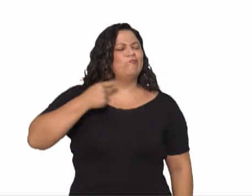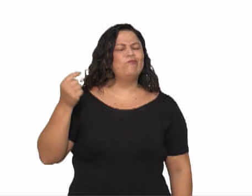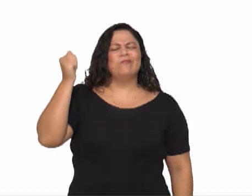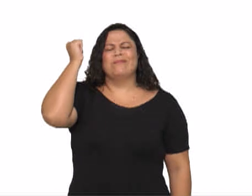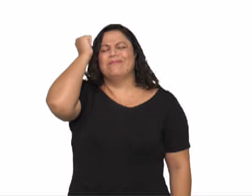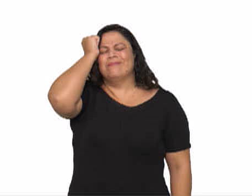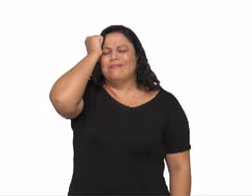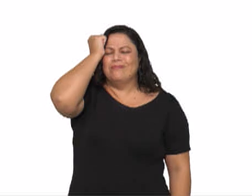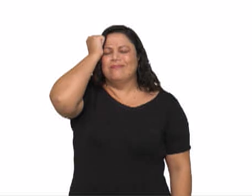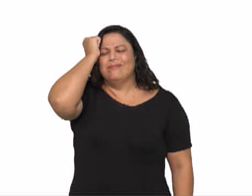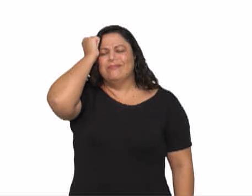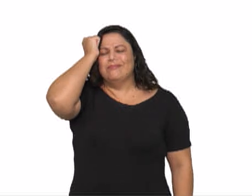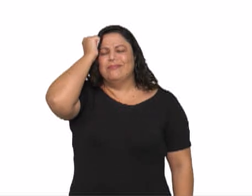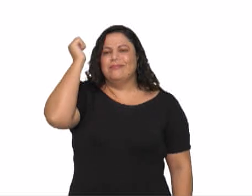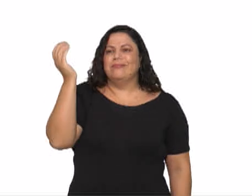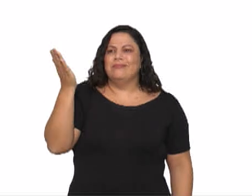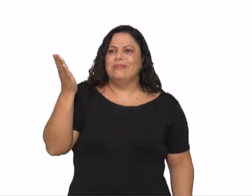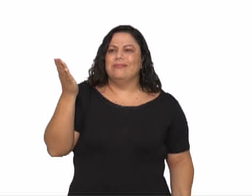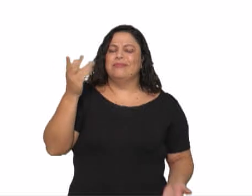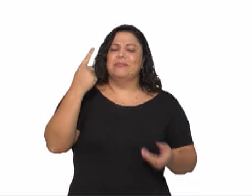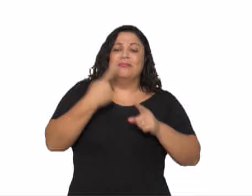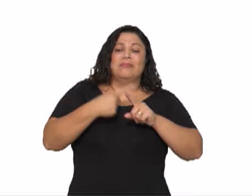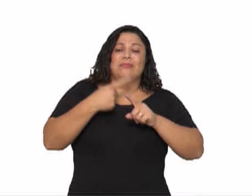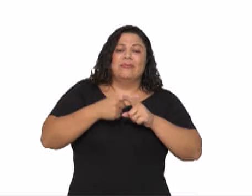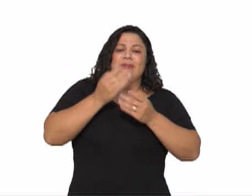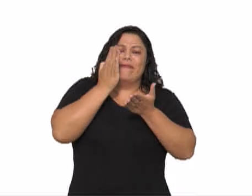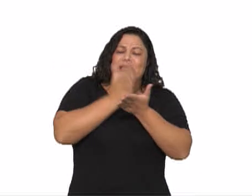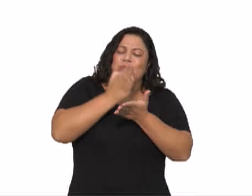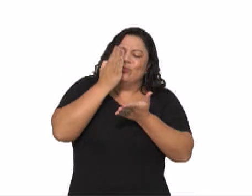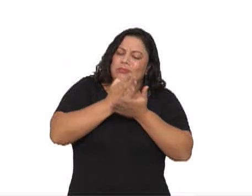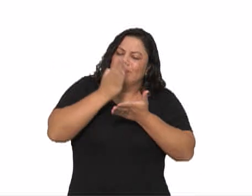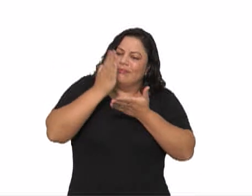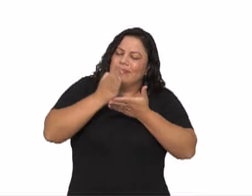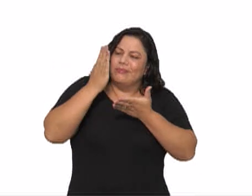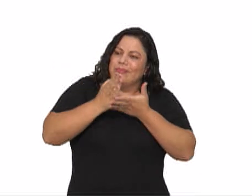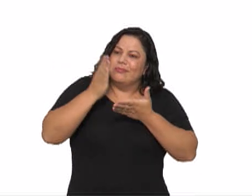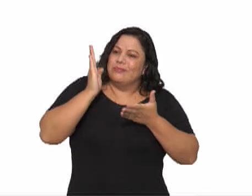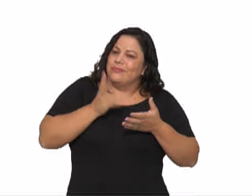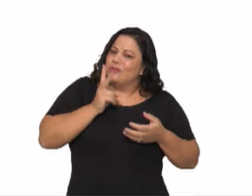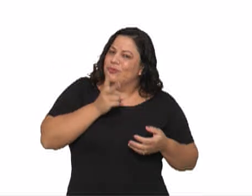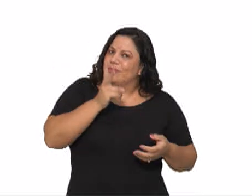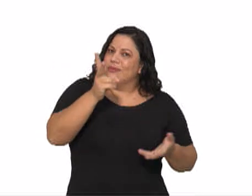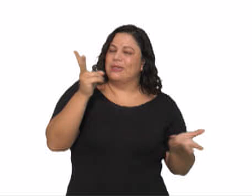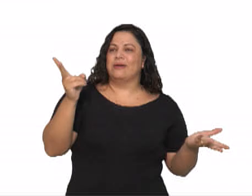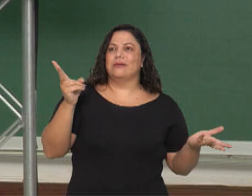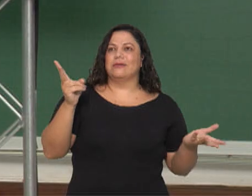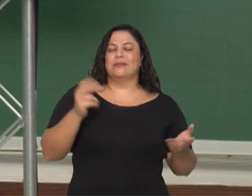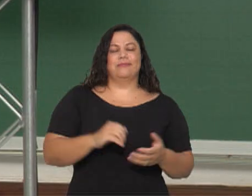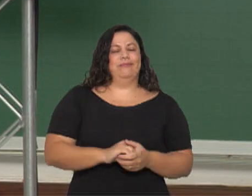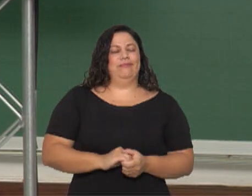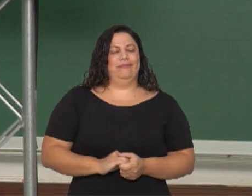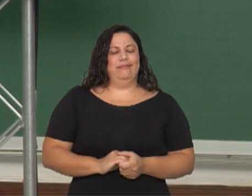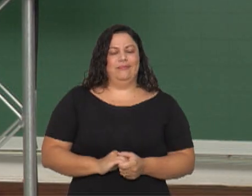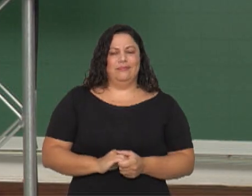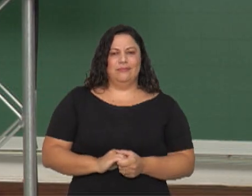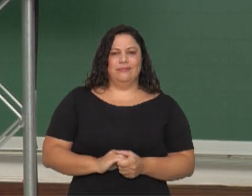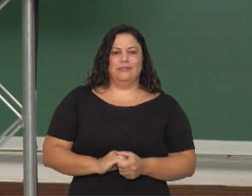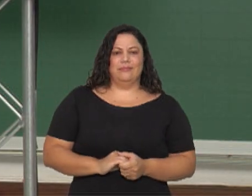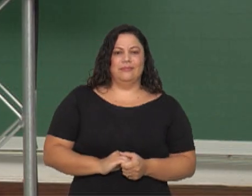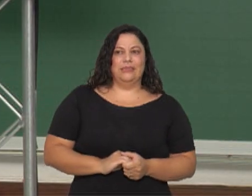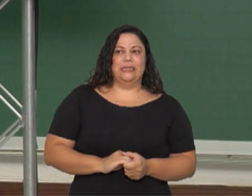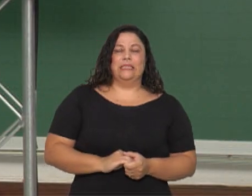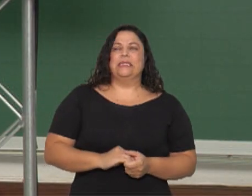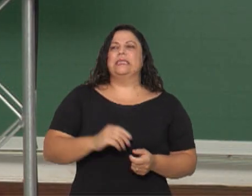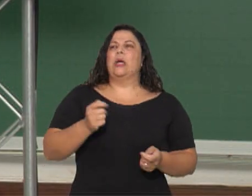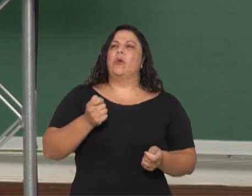haver cometido mais erros, fez sempre tudo certinho. E de haver se privado de coisas sencillas, tomar mais